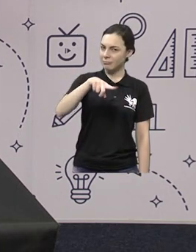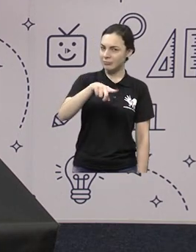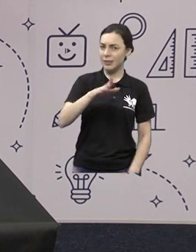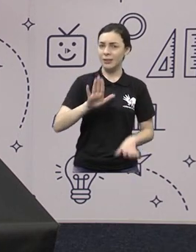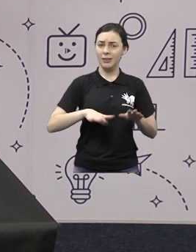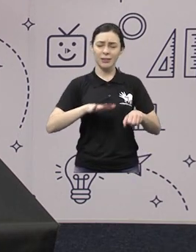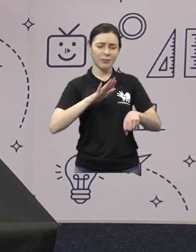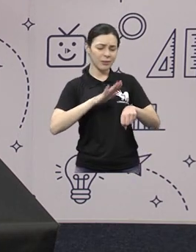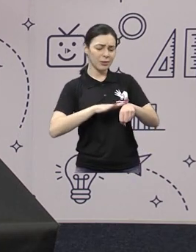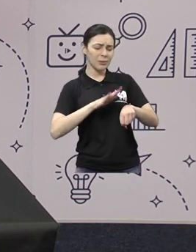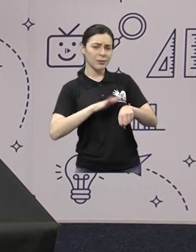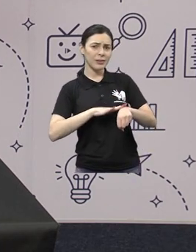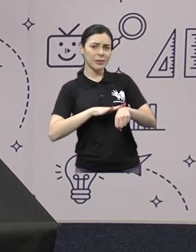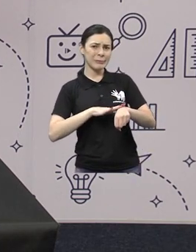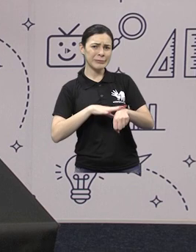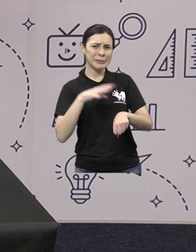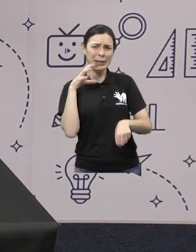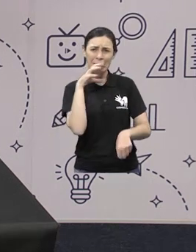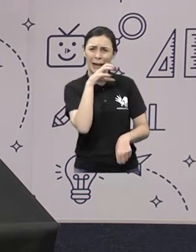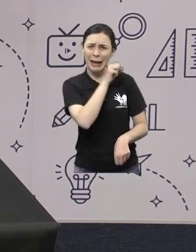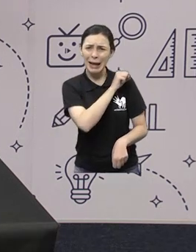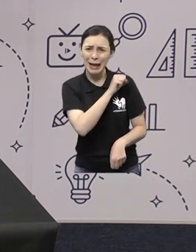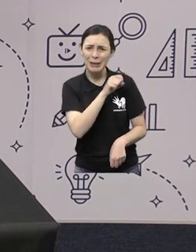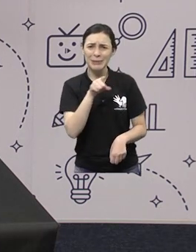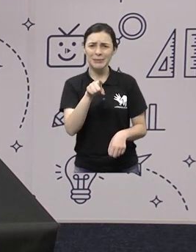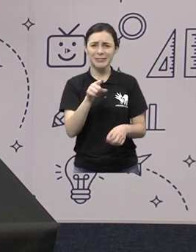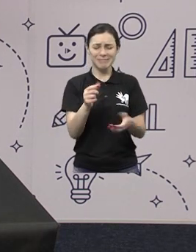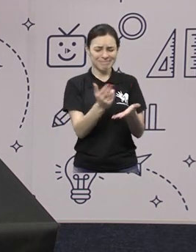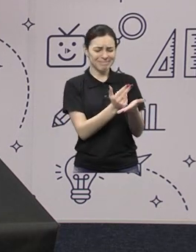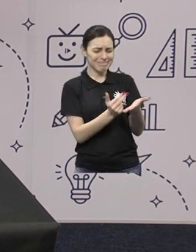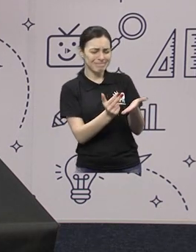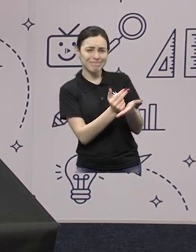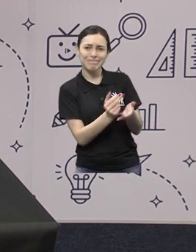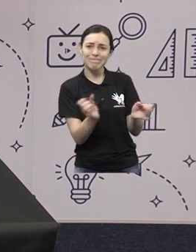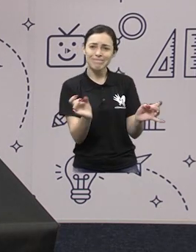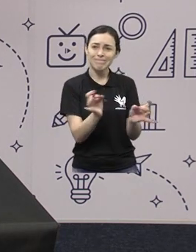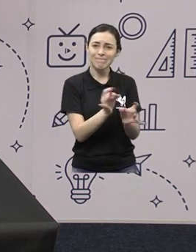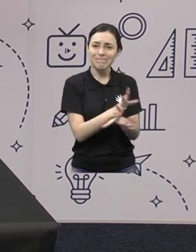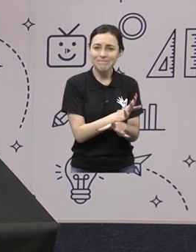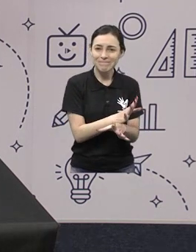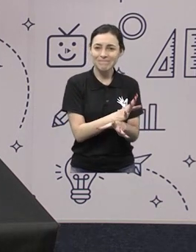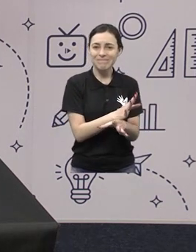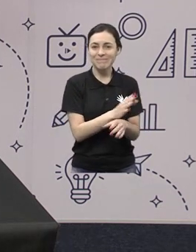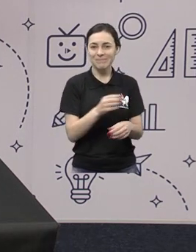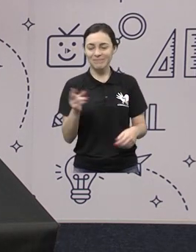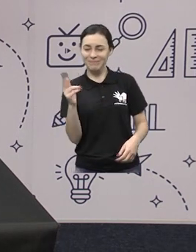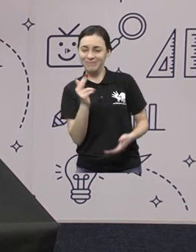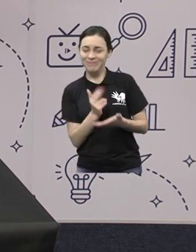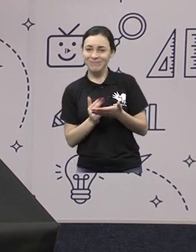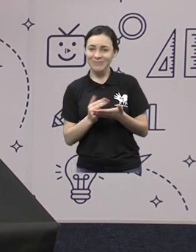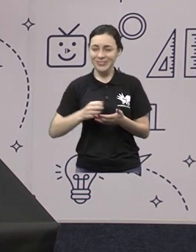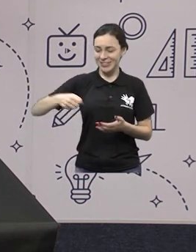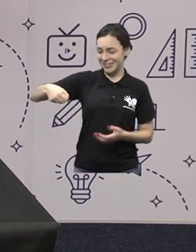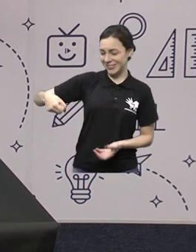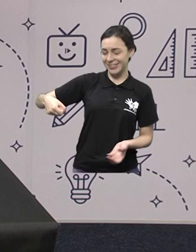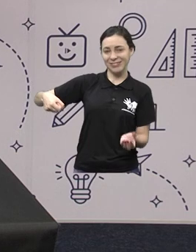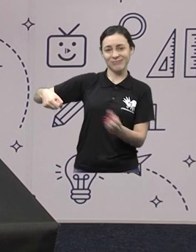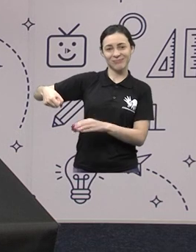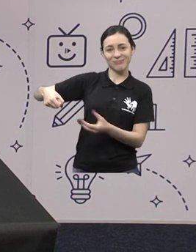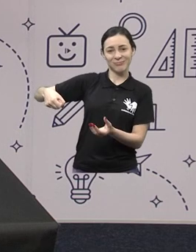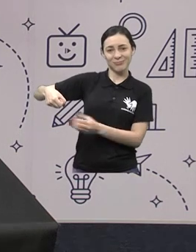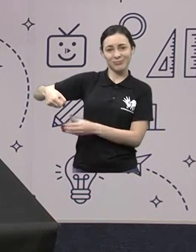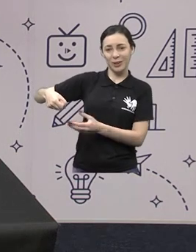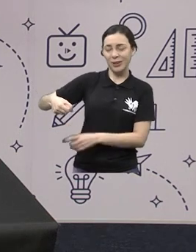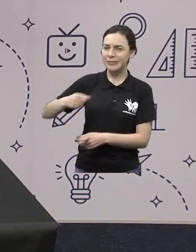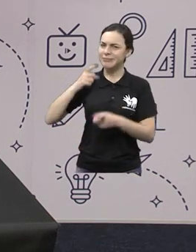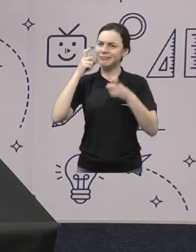vocês. Talvez esse tempo que nós demos não foi o suficiente para você terminar o seu desenho, fazer a sua cesta,